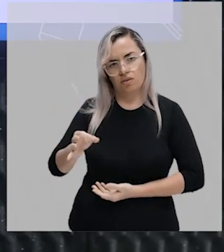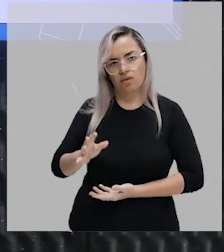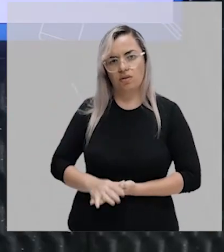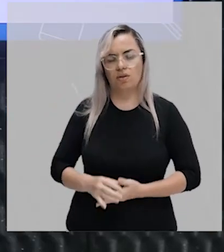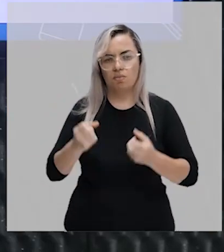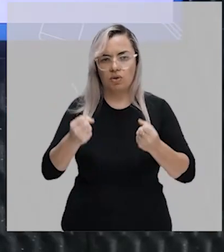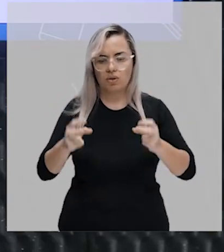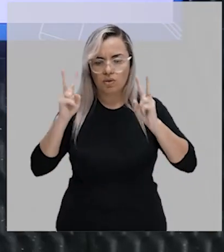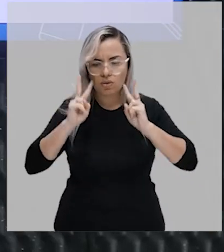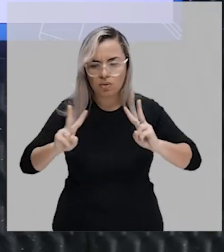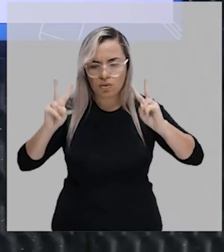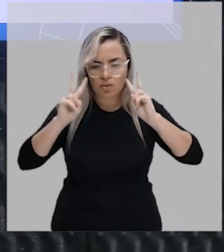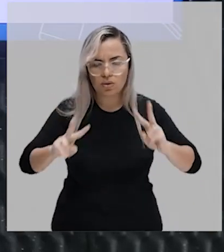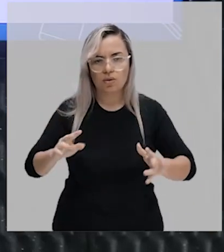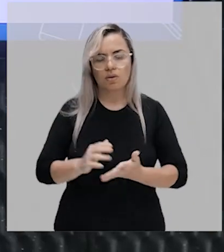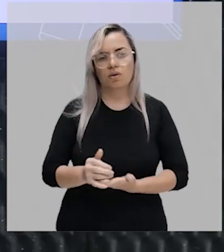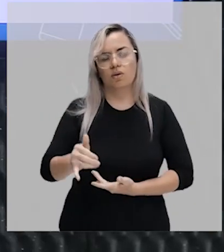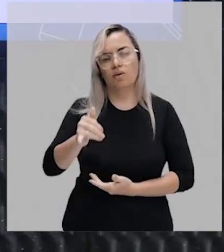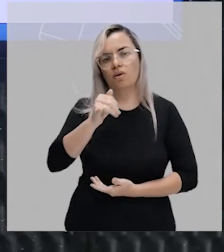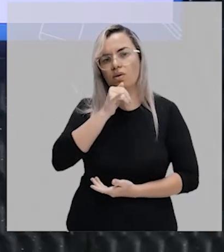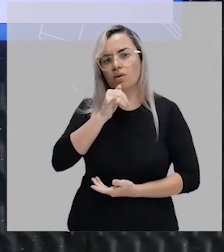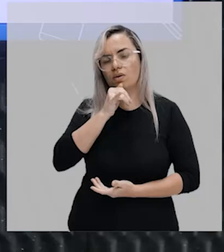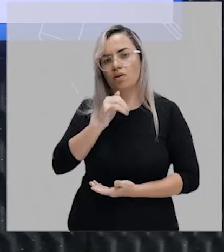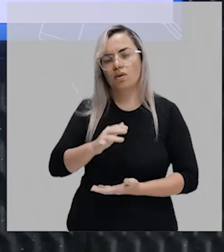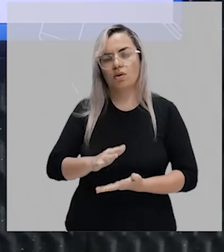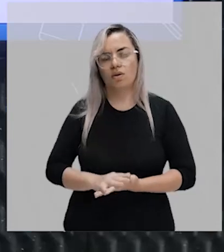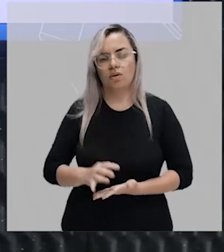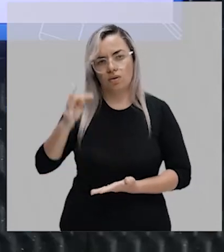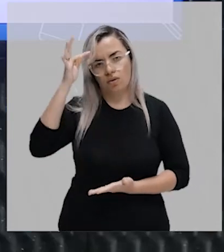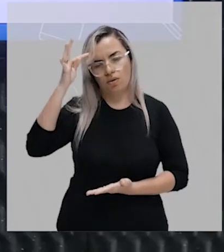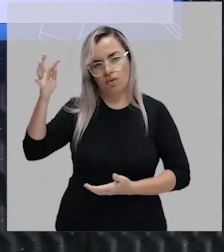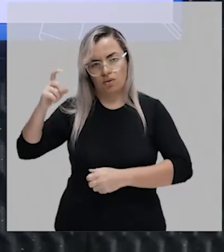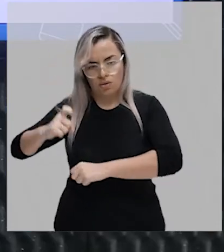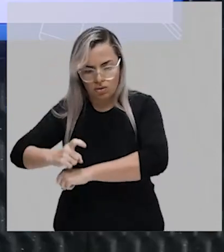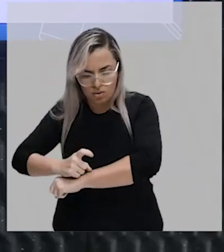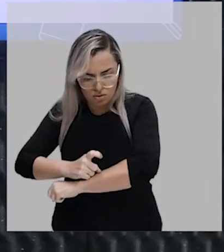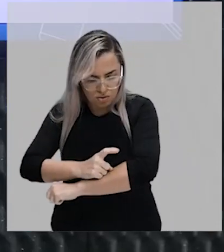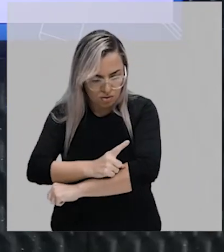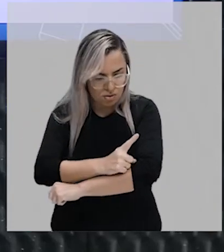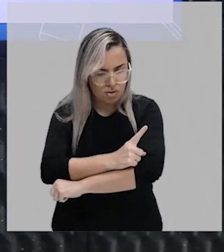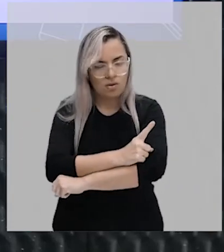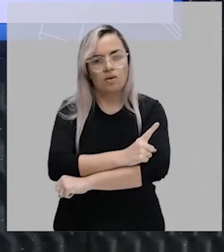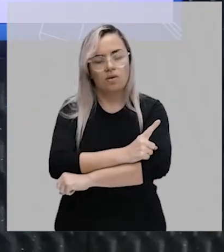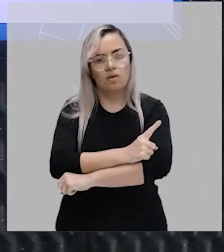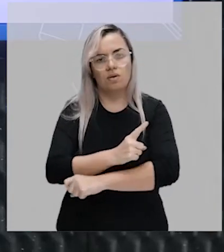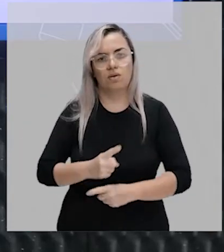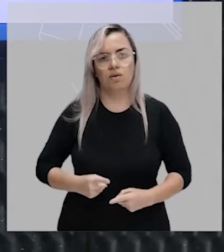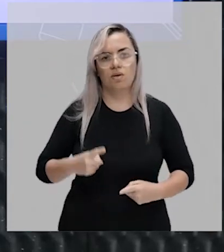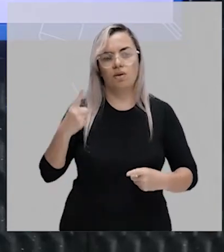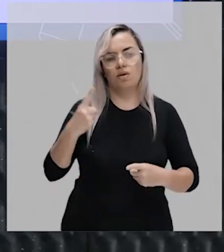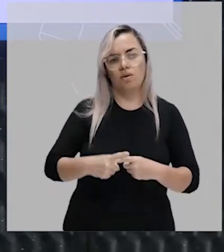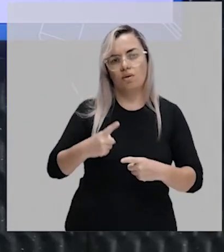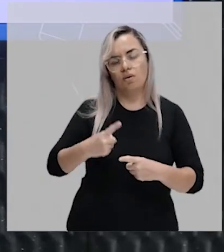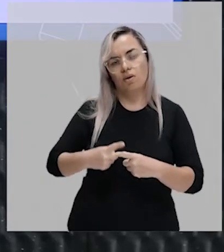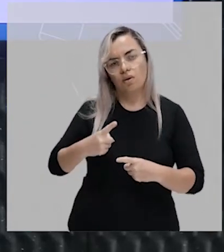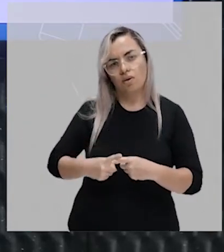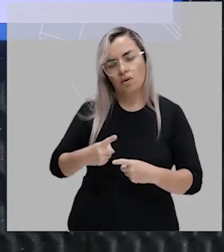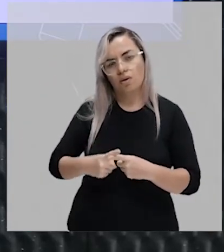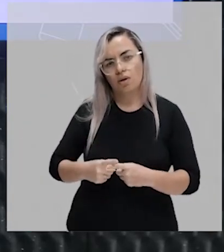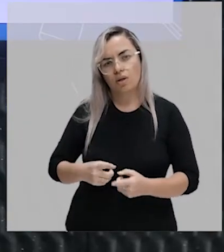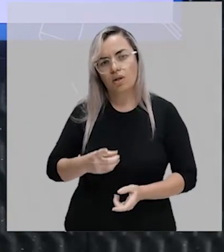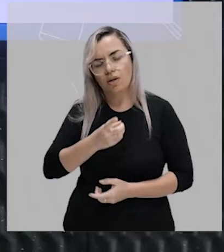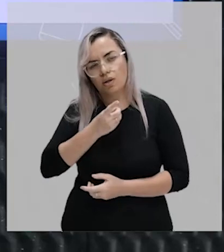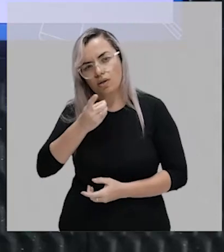certo? Por exemplo, vou mencionar novamente a teoria da evolução das espécies. Por que que o Charles Darwin ele